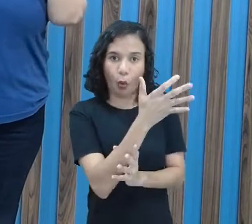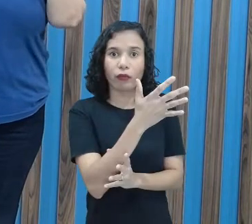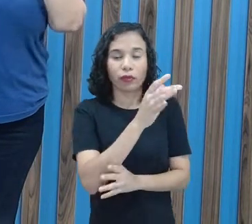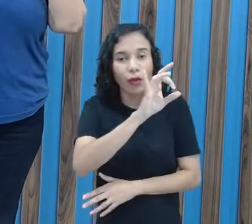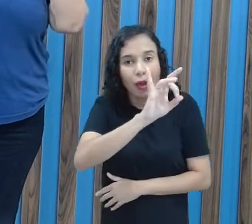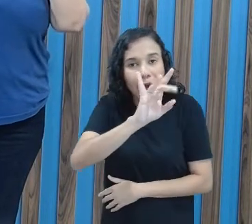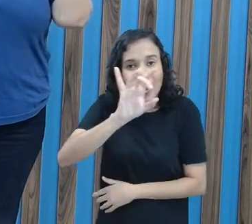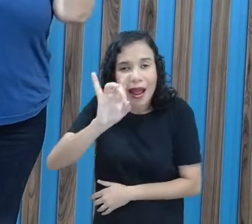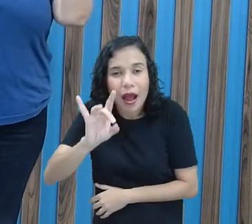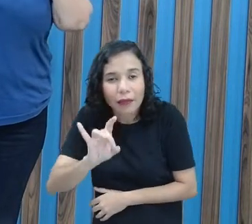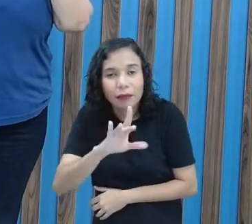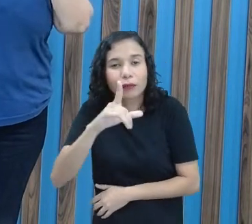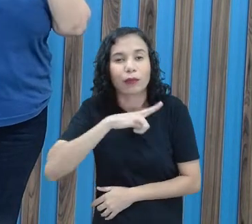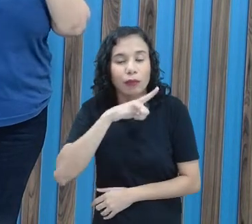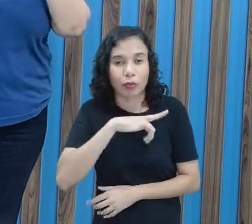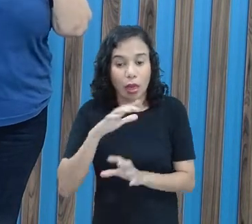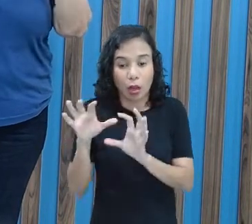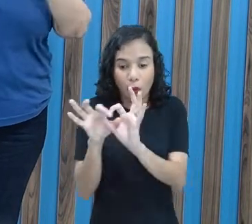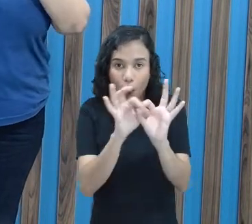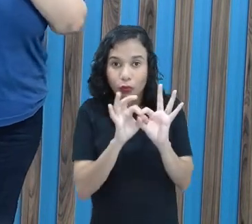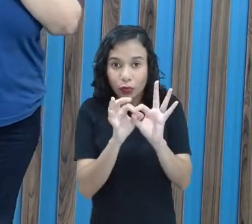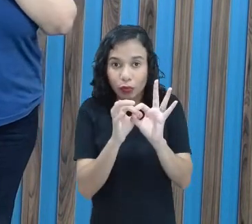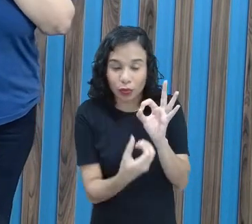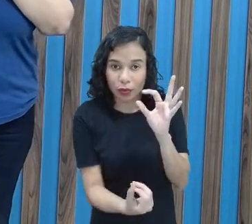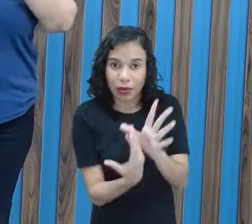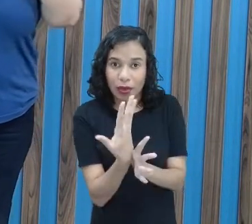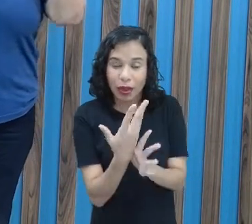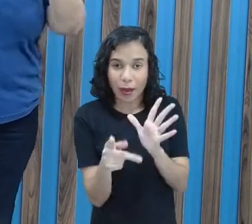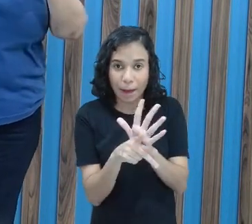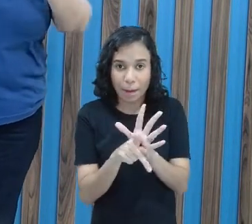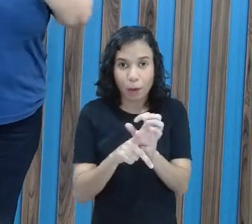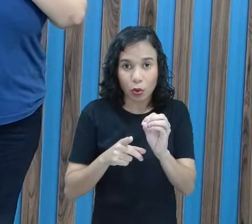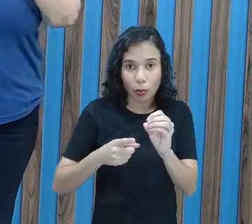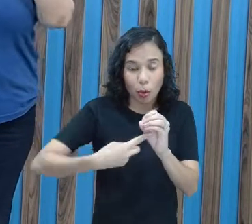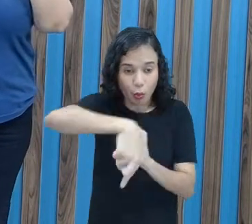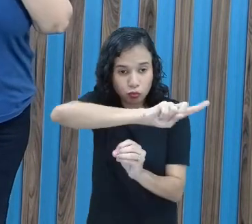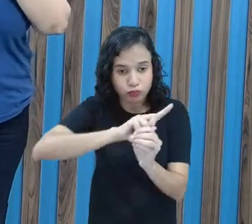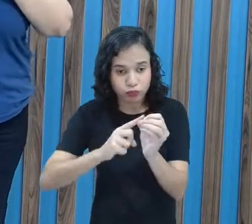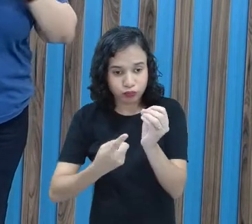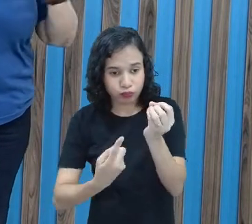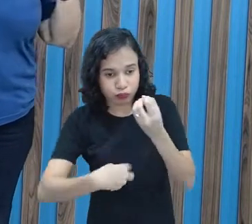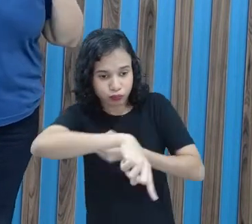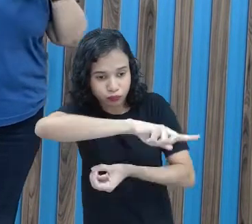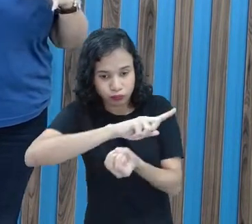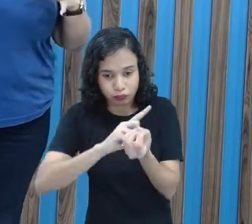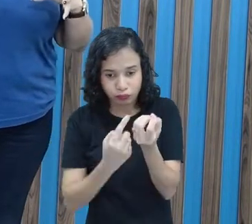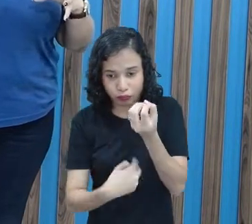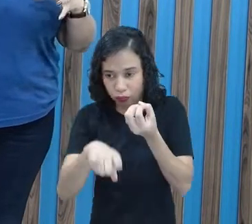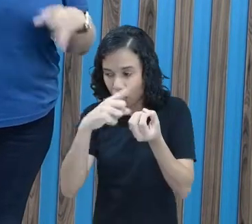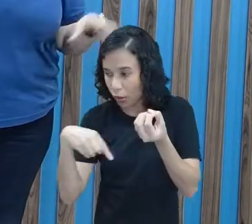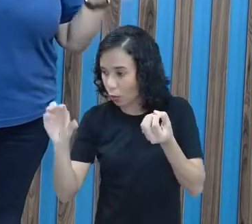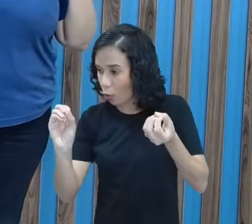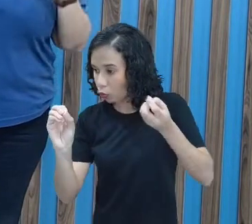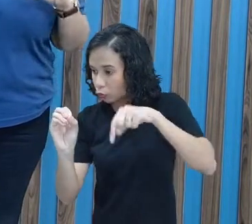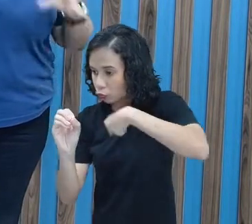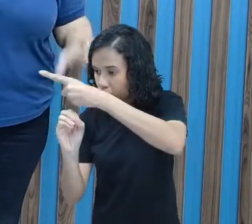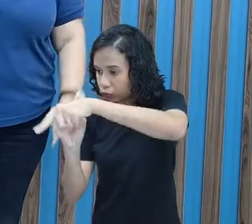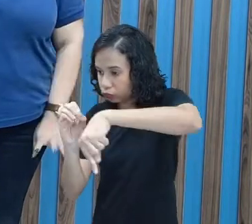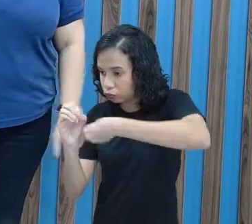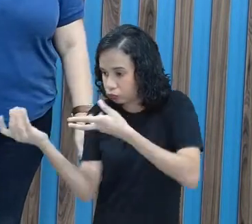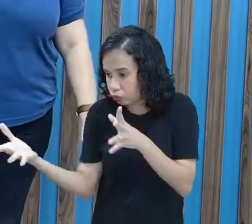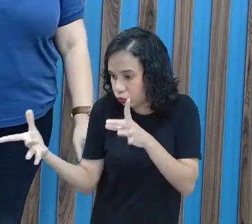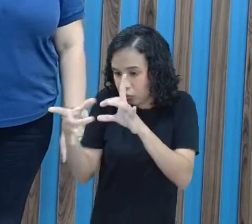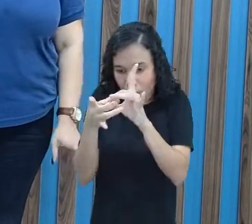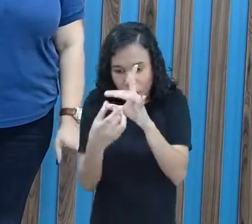elemento químico aí que se uniu vai formar um átomo. E esses átomos unidos vão formar essa organização do